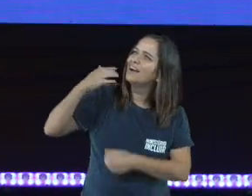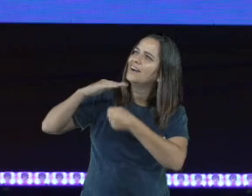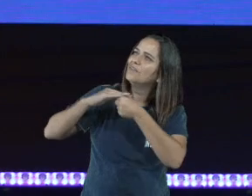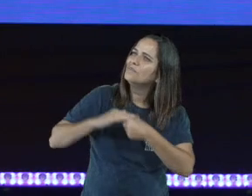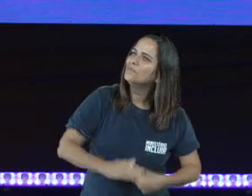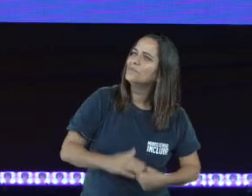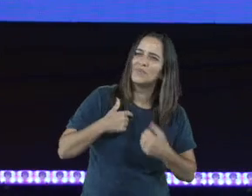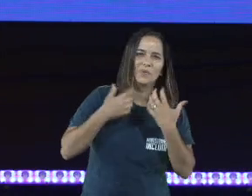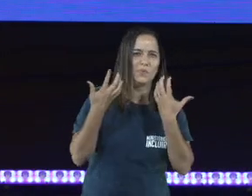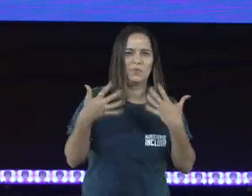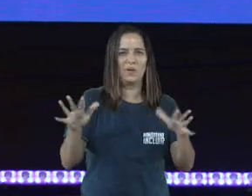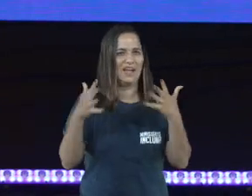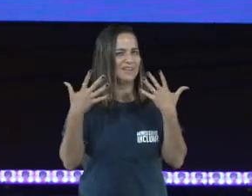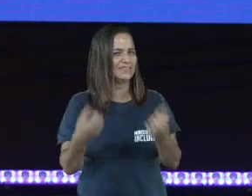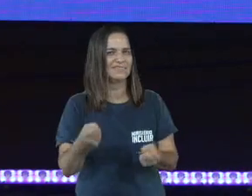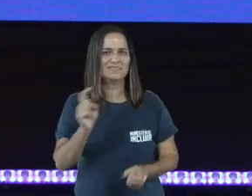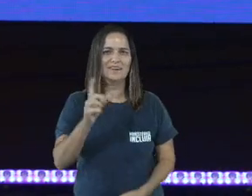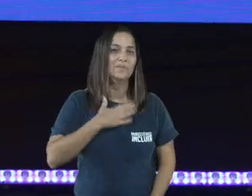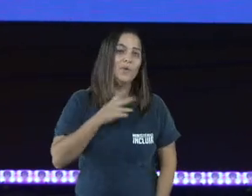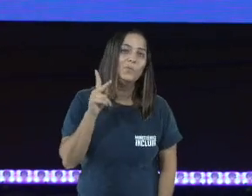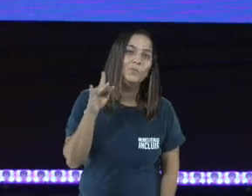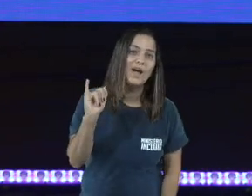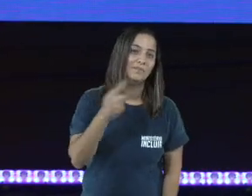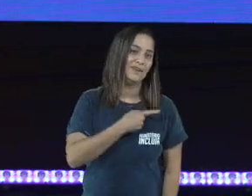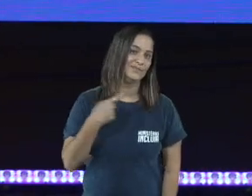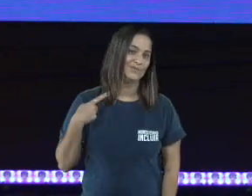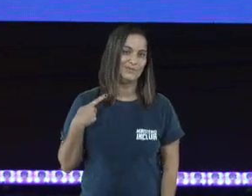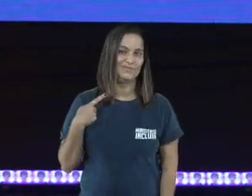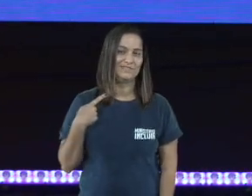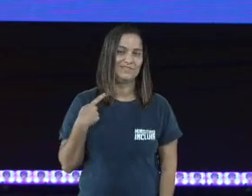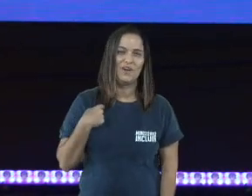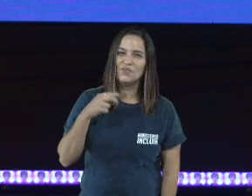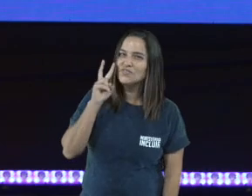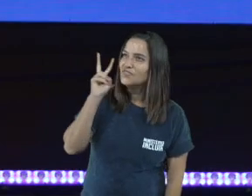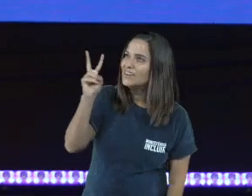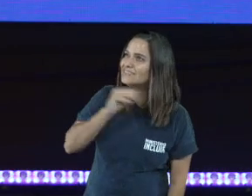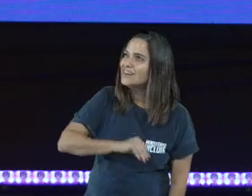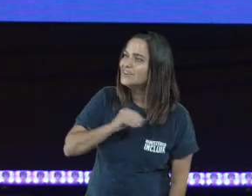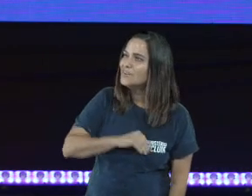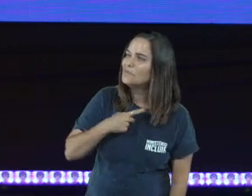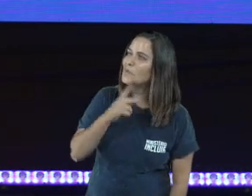e eu não queria eu não queria me deu sono quem manda você o seu mané